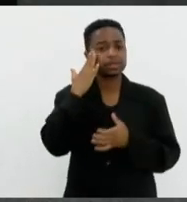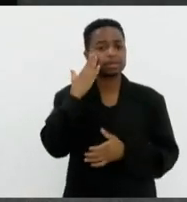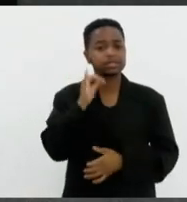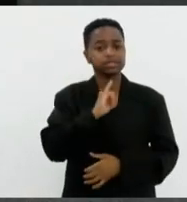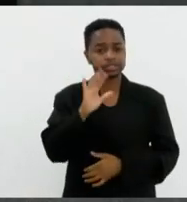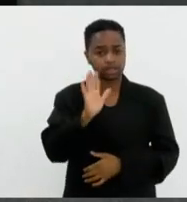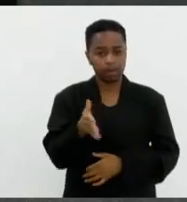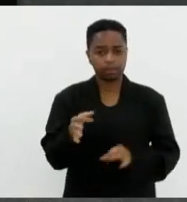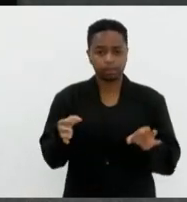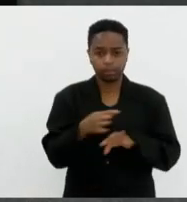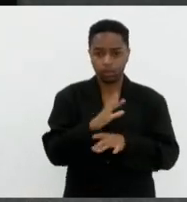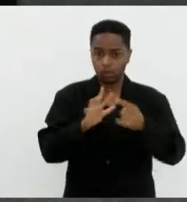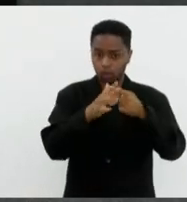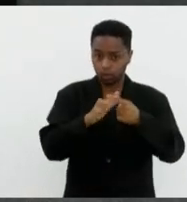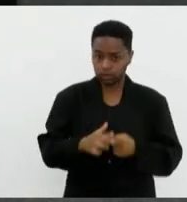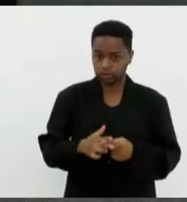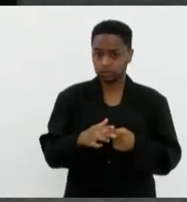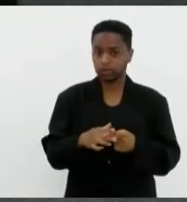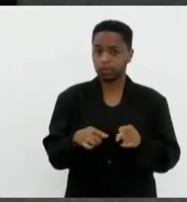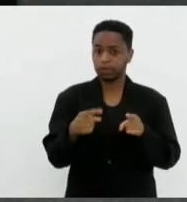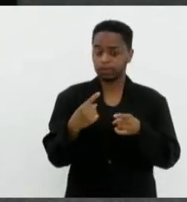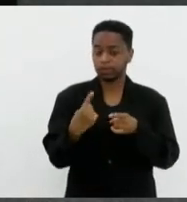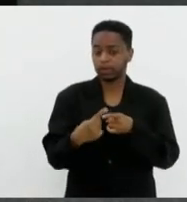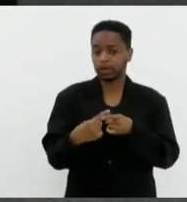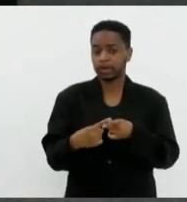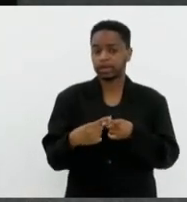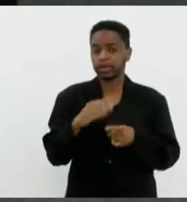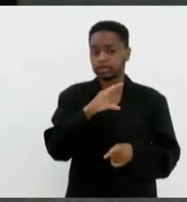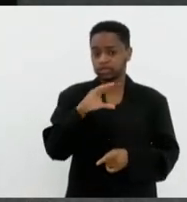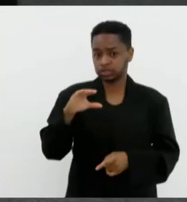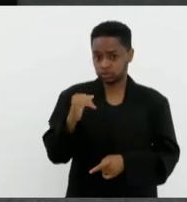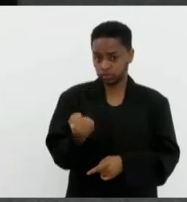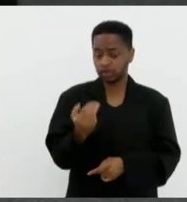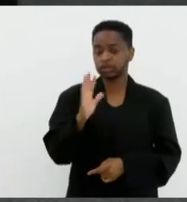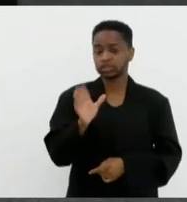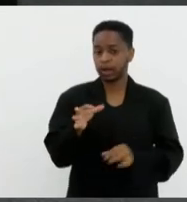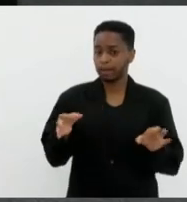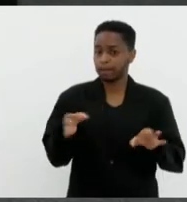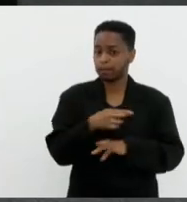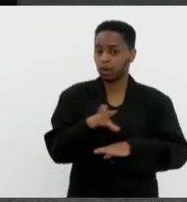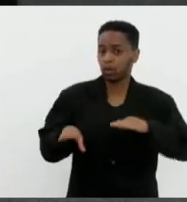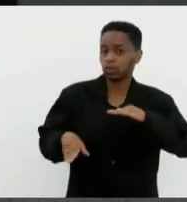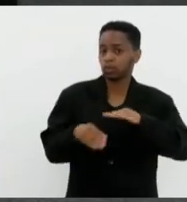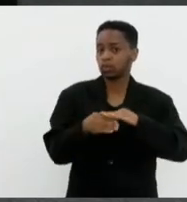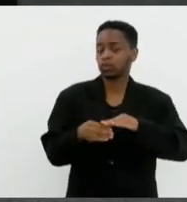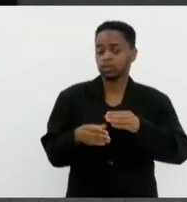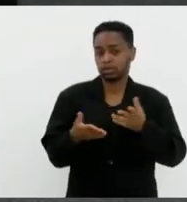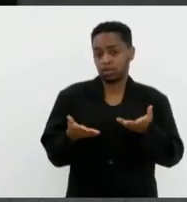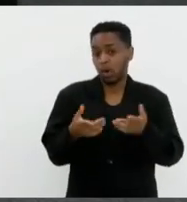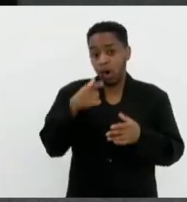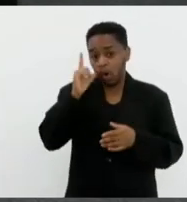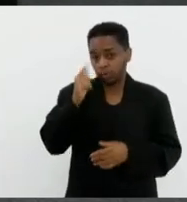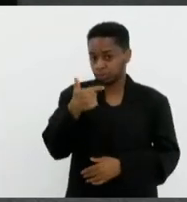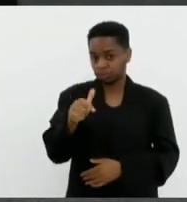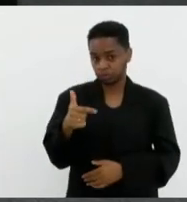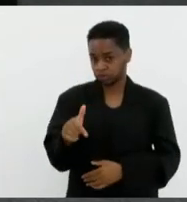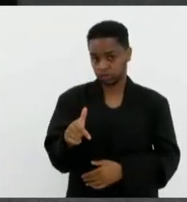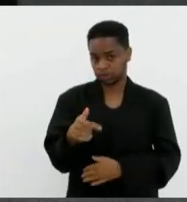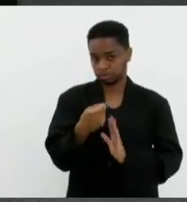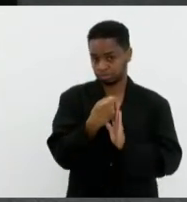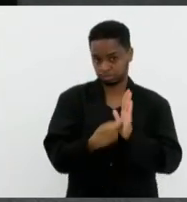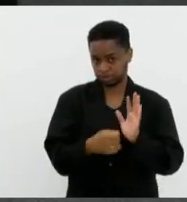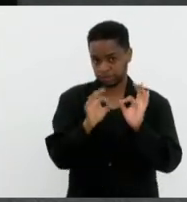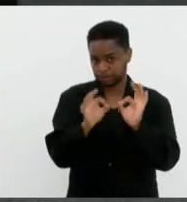e a CCJ já saiu com a emenda na íntegra. Até ontem não estava direito